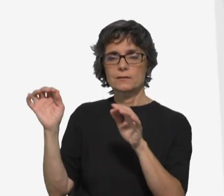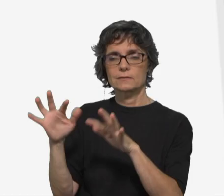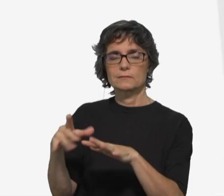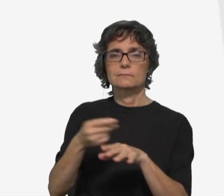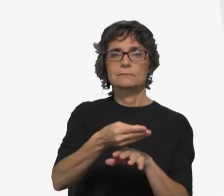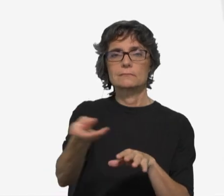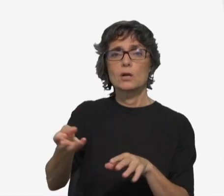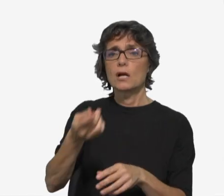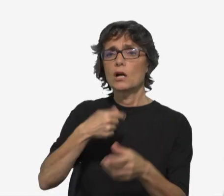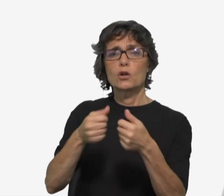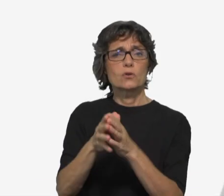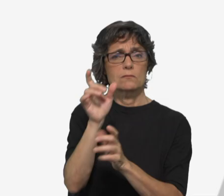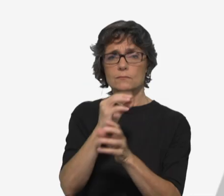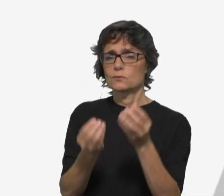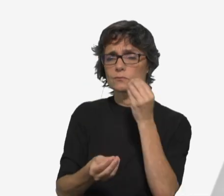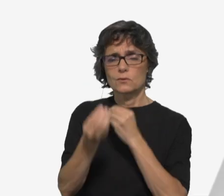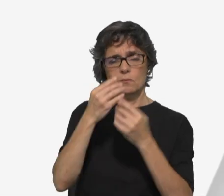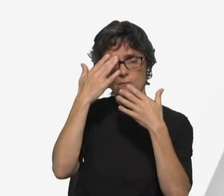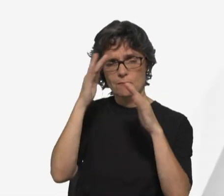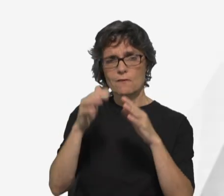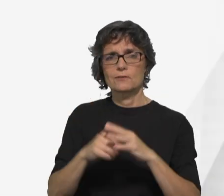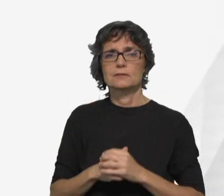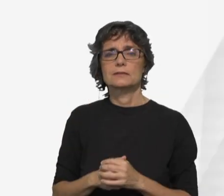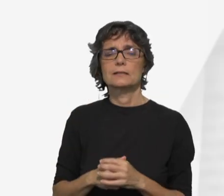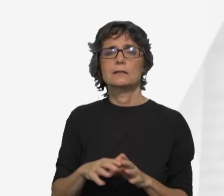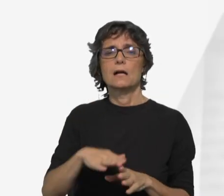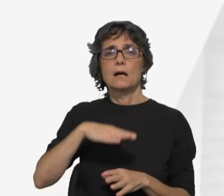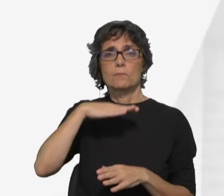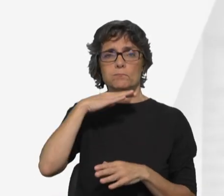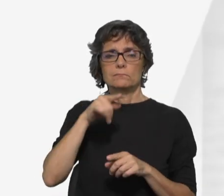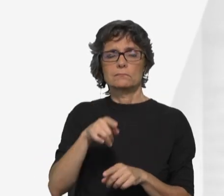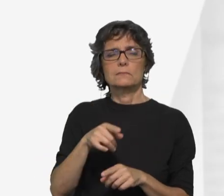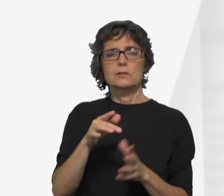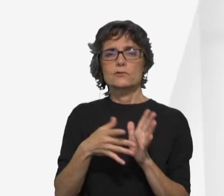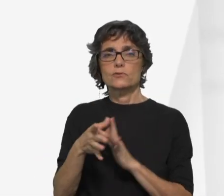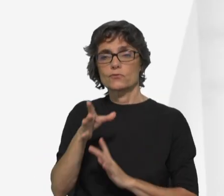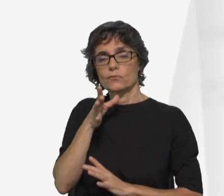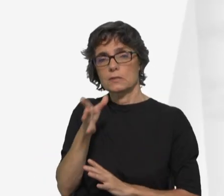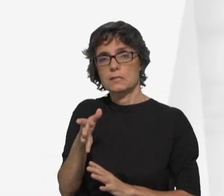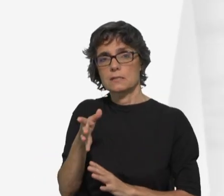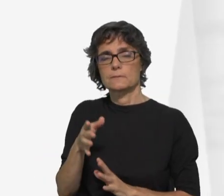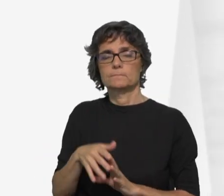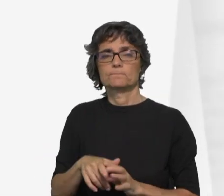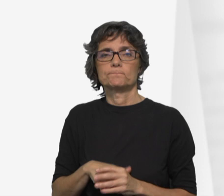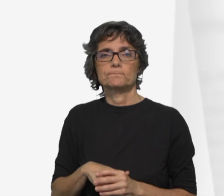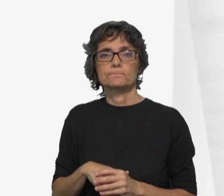comeram quanto quiseram. Quando ficaram saciados, Jesus disse aos discípulos: "Recolhei os